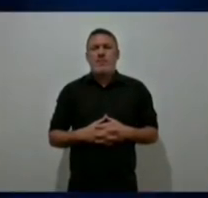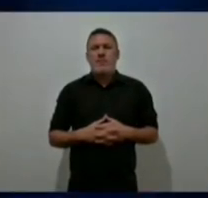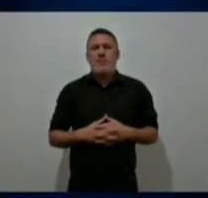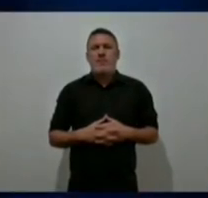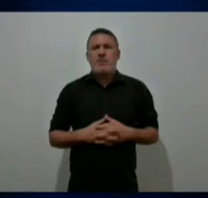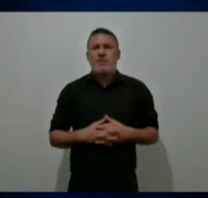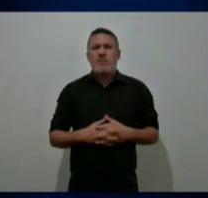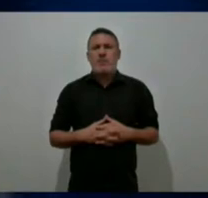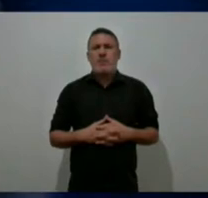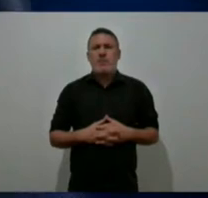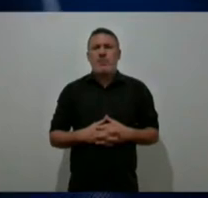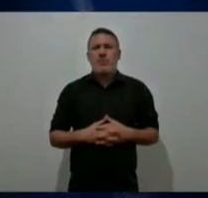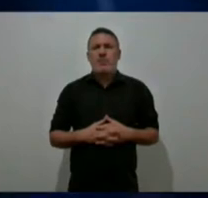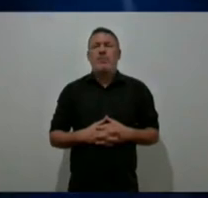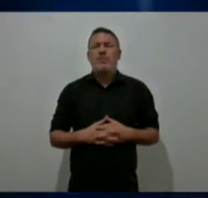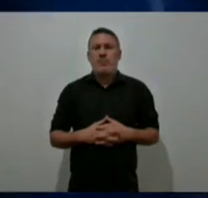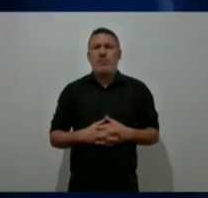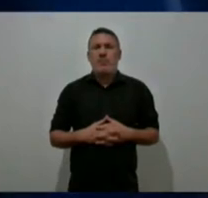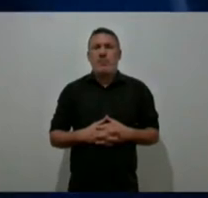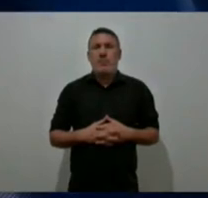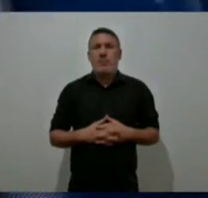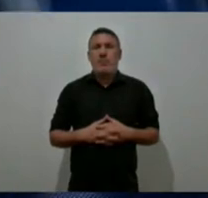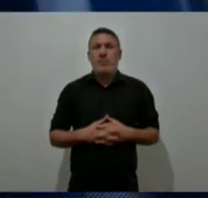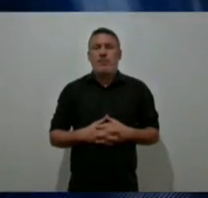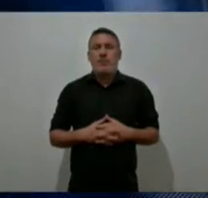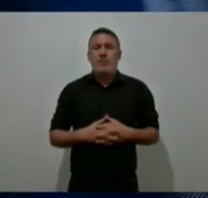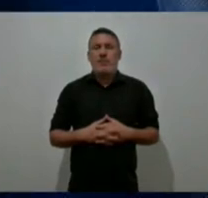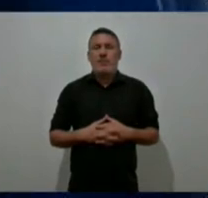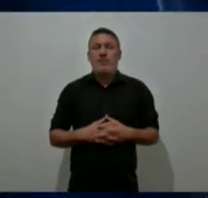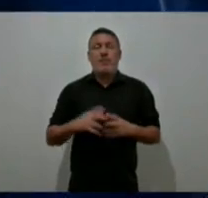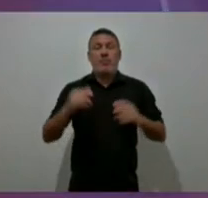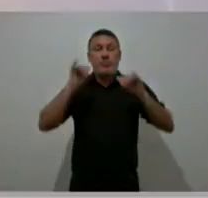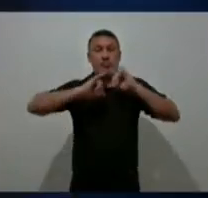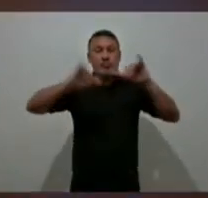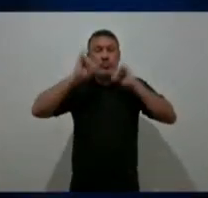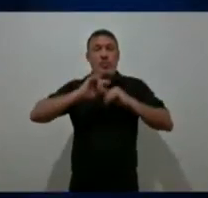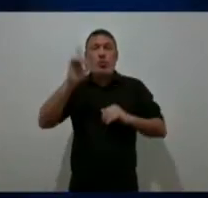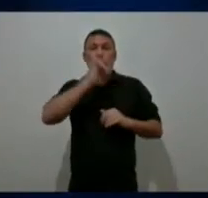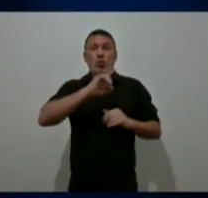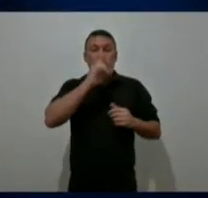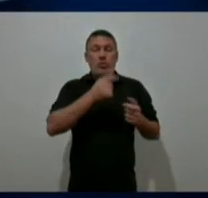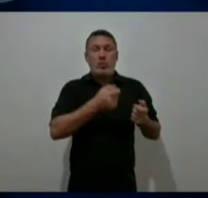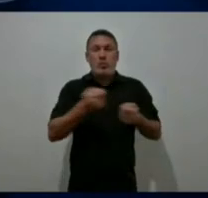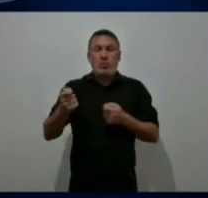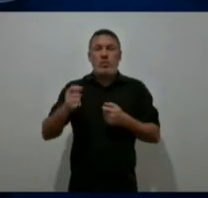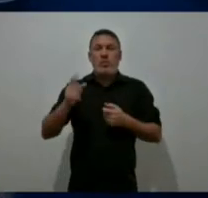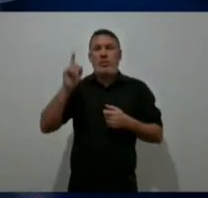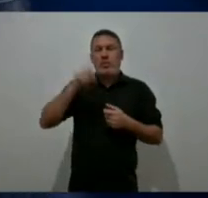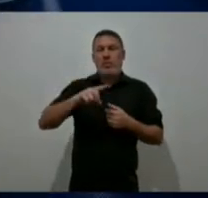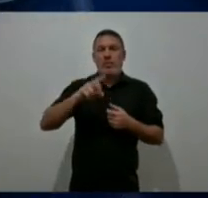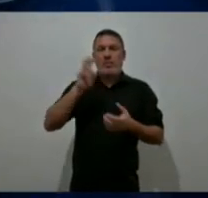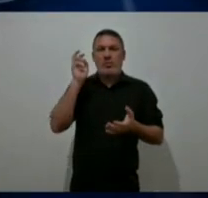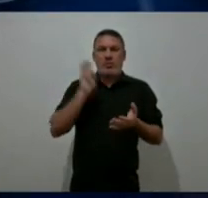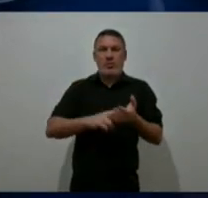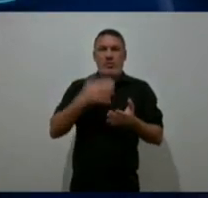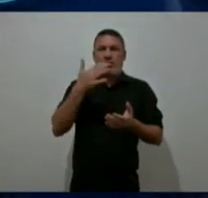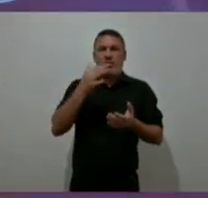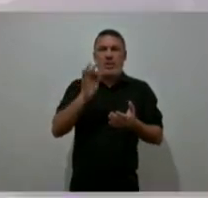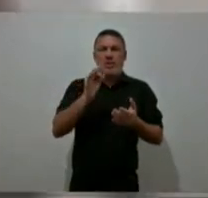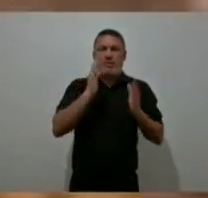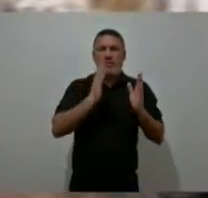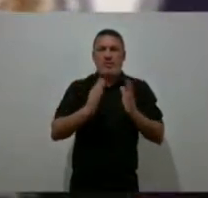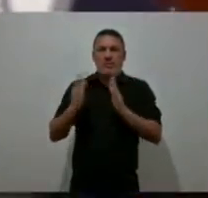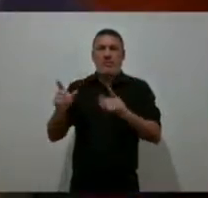Acompanhe o programa todos os domingos às 10 horas da manhã na TV Vitória Record TV e as colunas todos os dias no jornal Folha